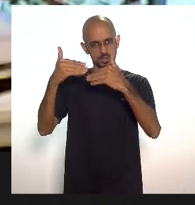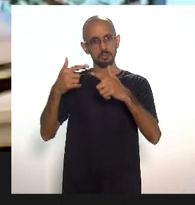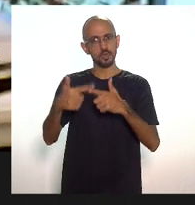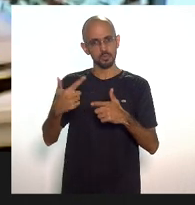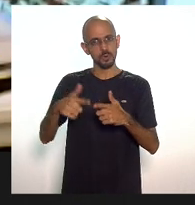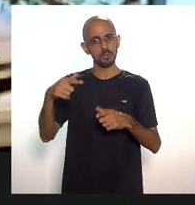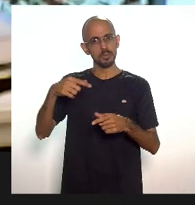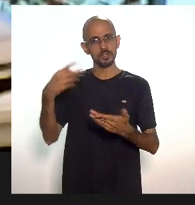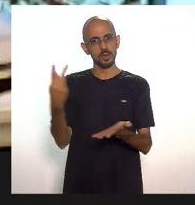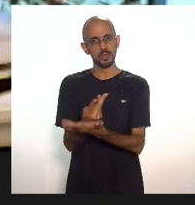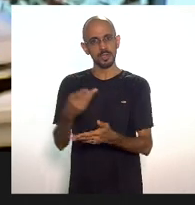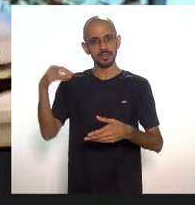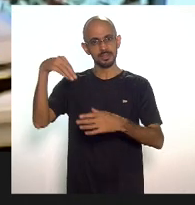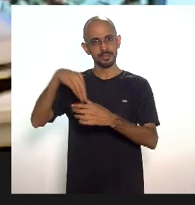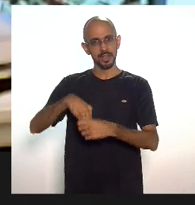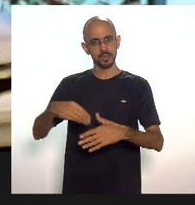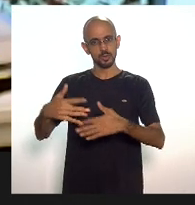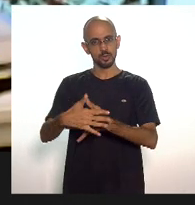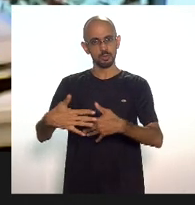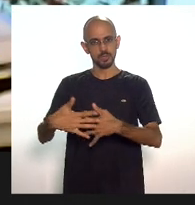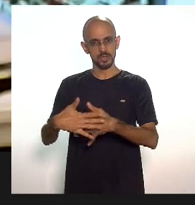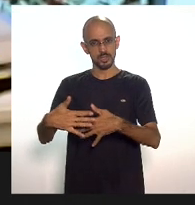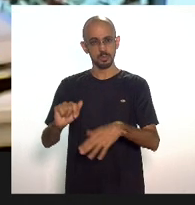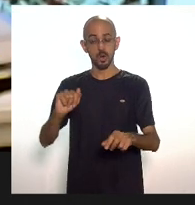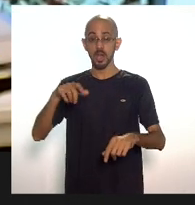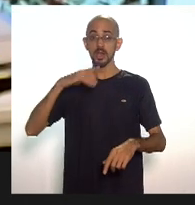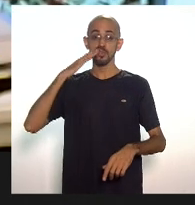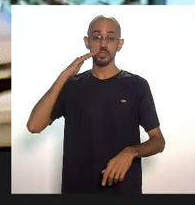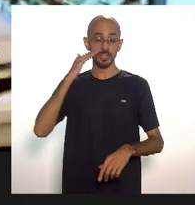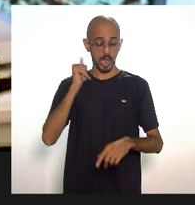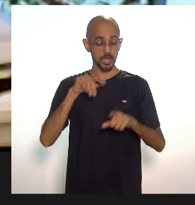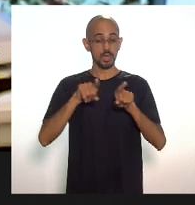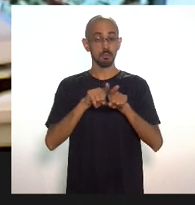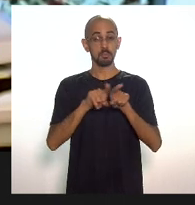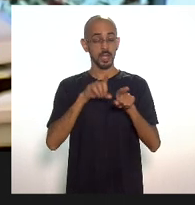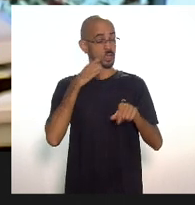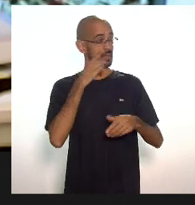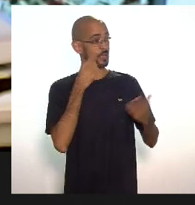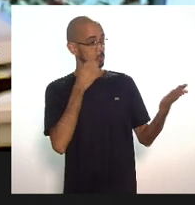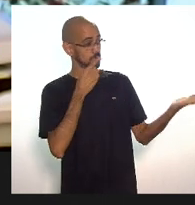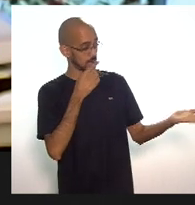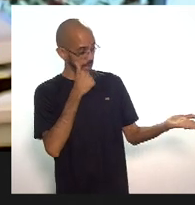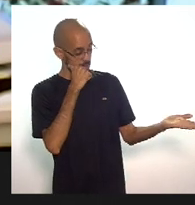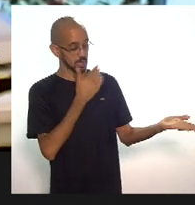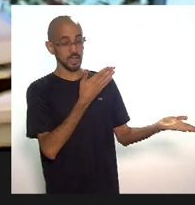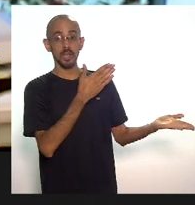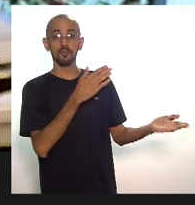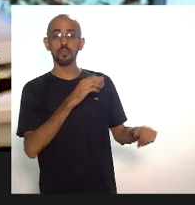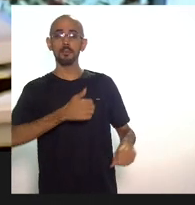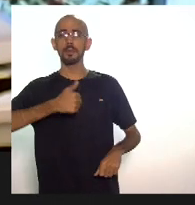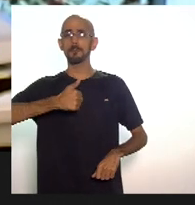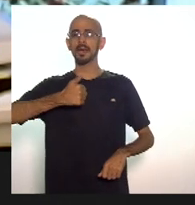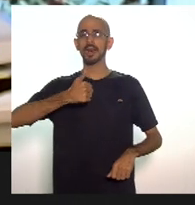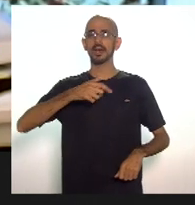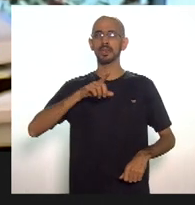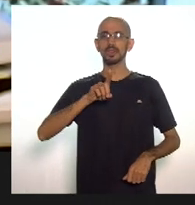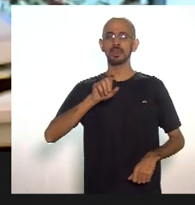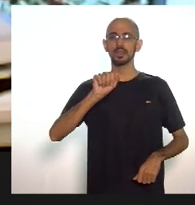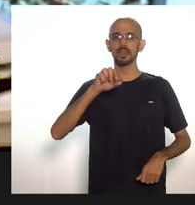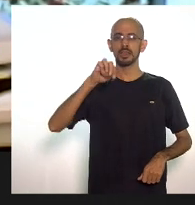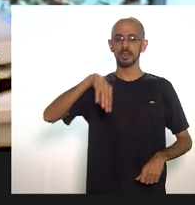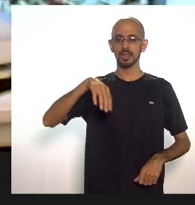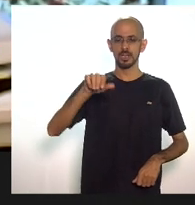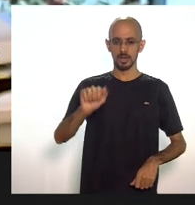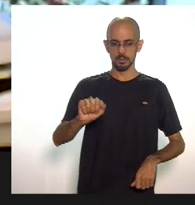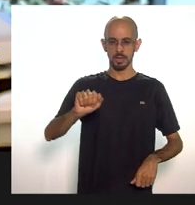sei também que a deputada tem uma experiência nesse quesito, na qualidade de primeira-dama, que